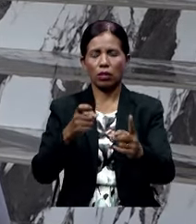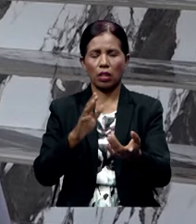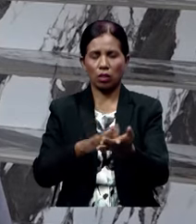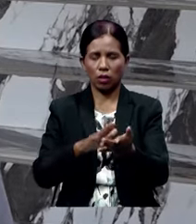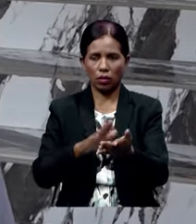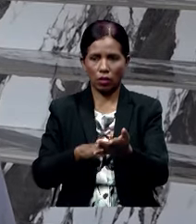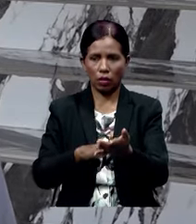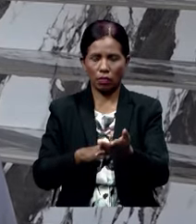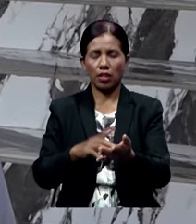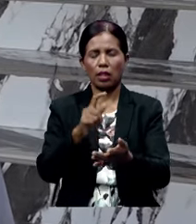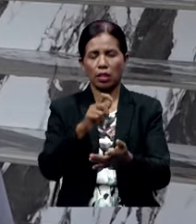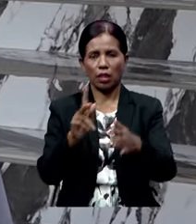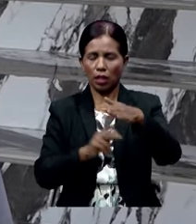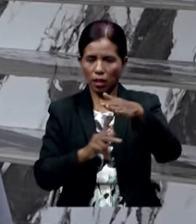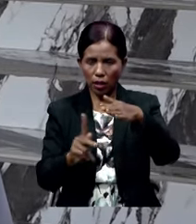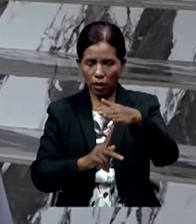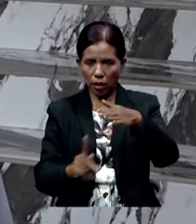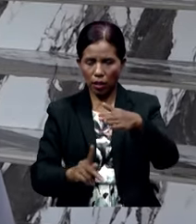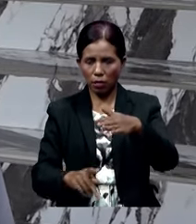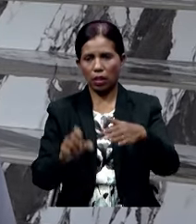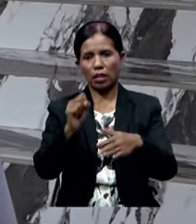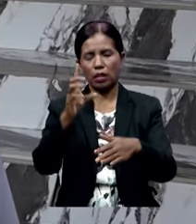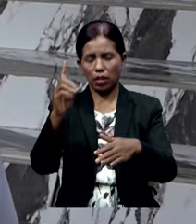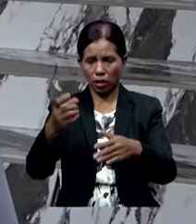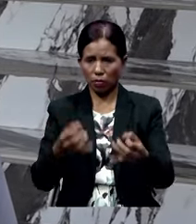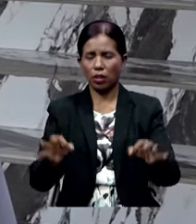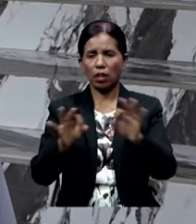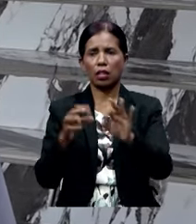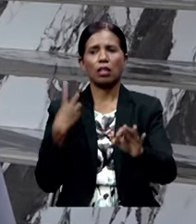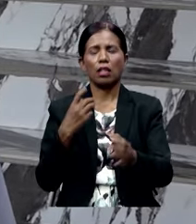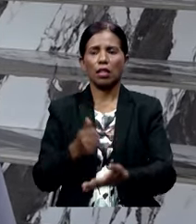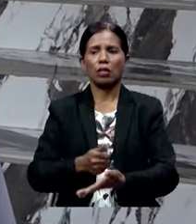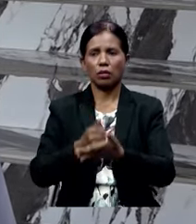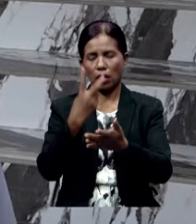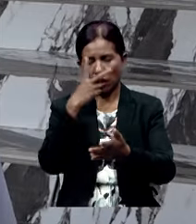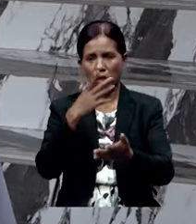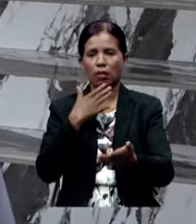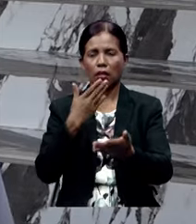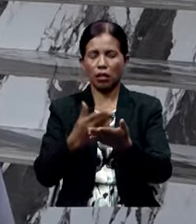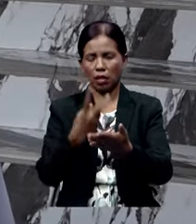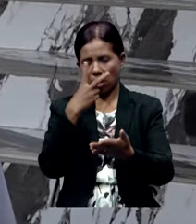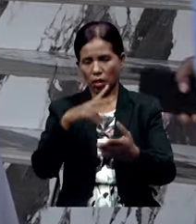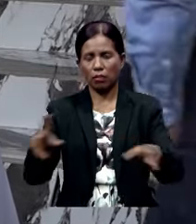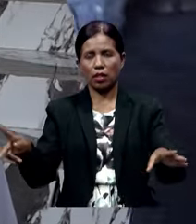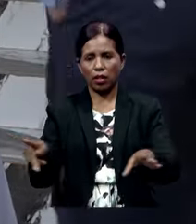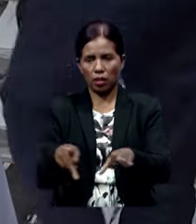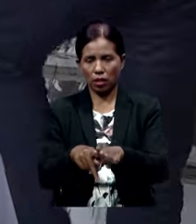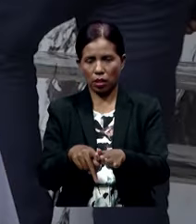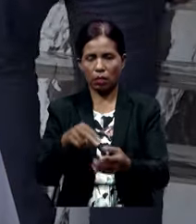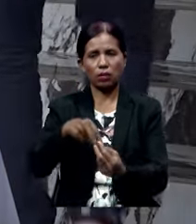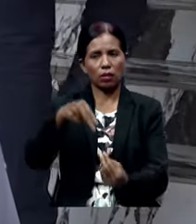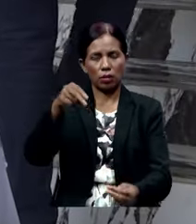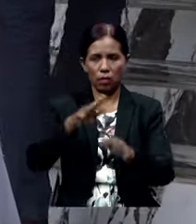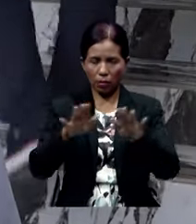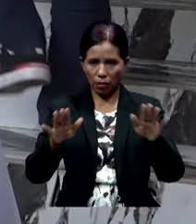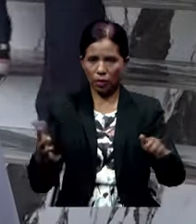to mai HTK, mai SD, ne importante para ita taumata, arene qualidade, arene participação e nutrição ba lavar sira.